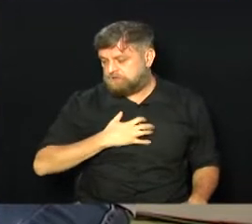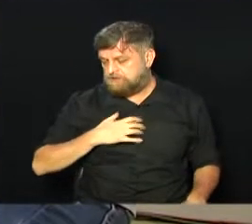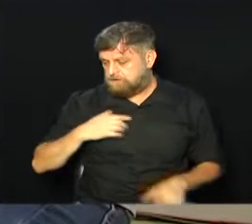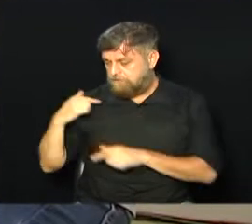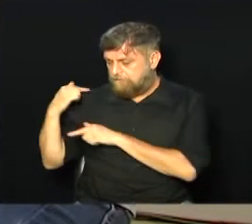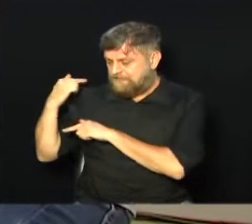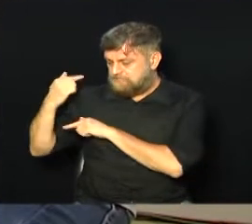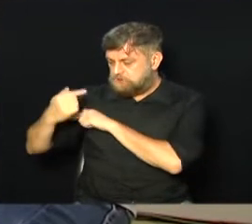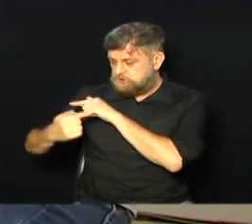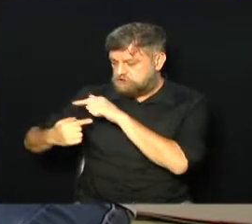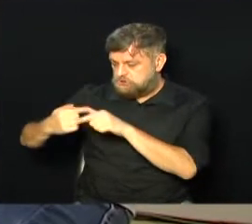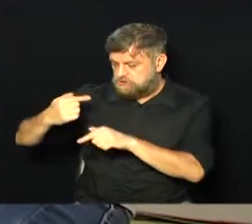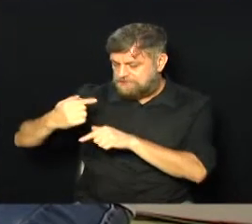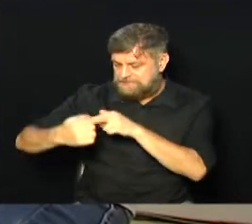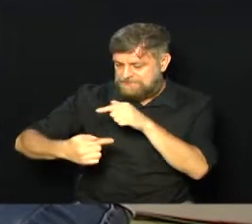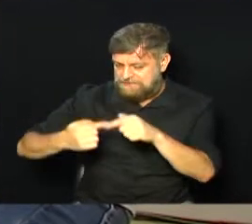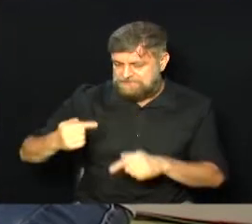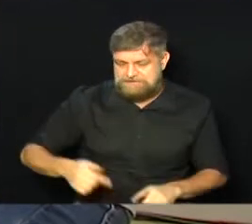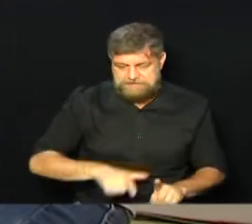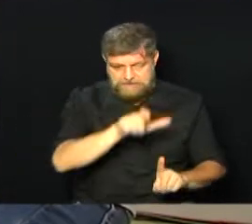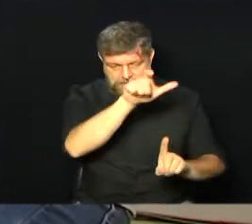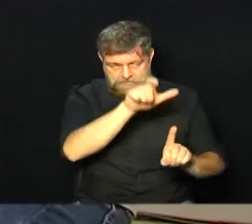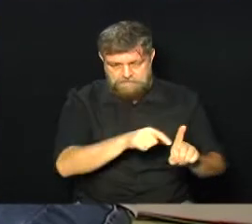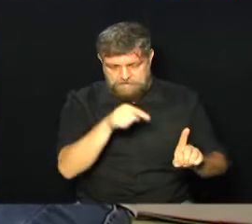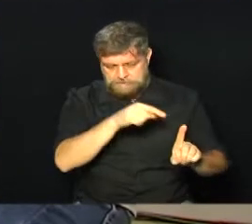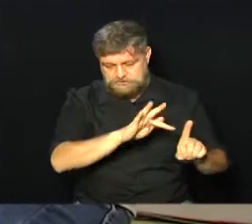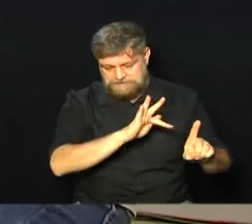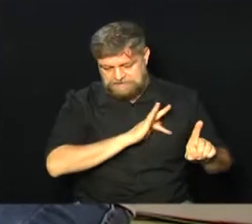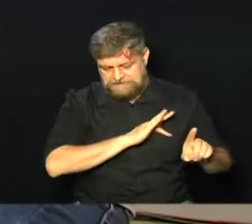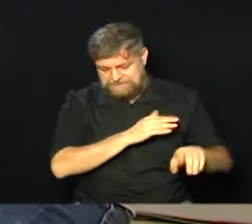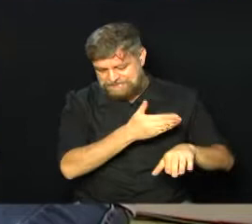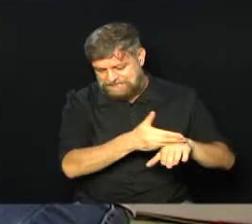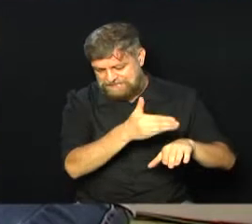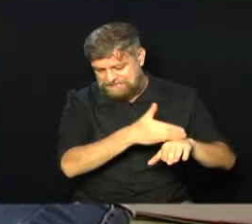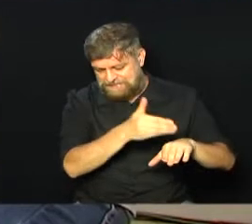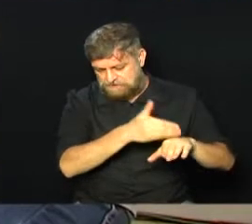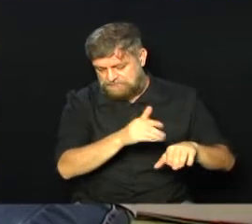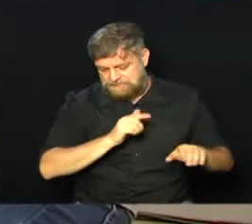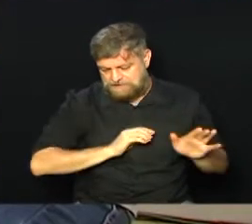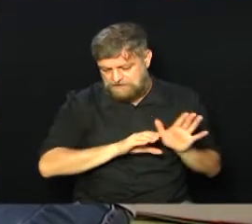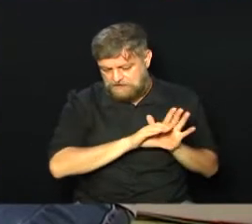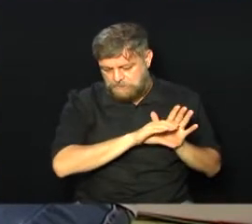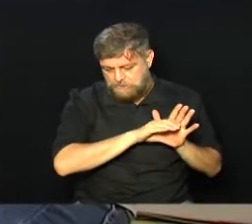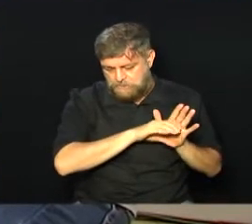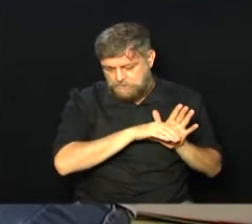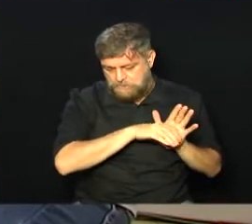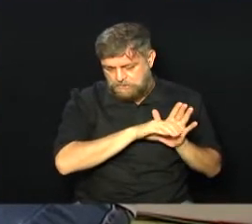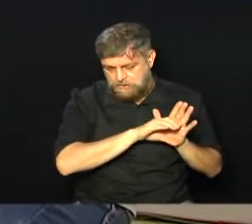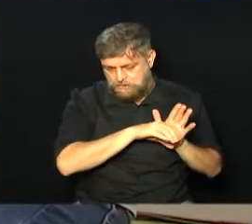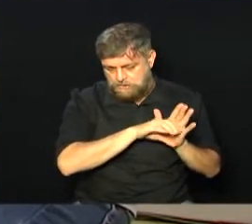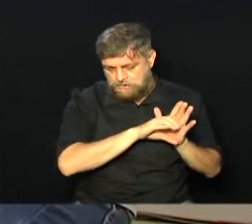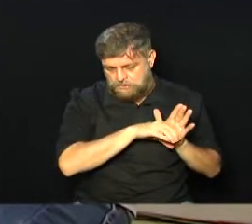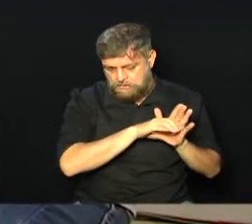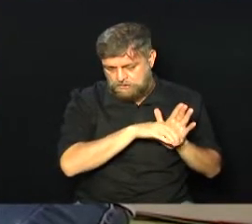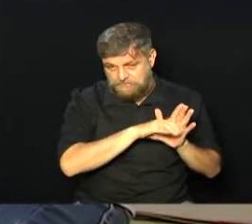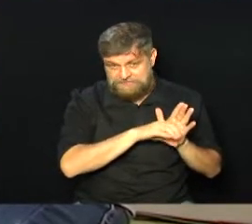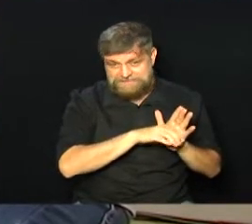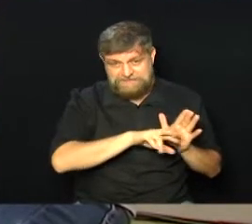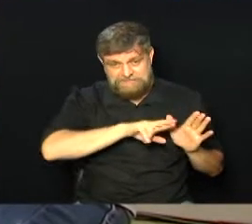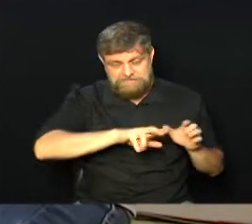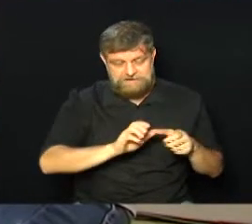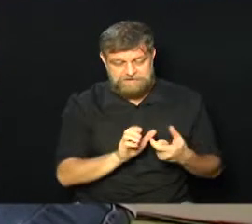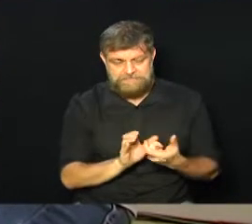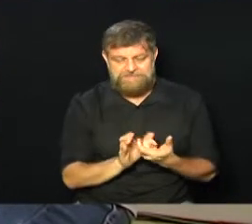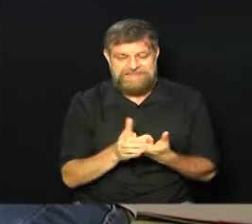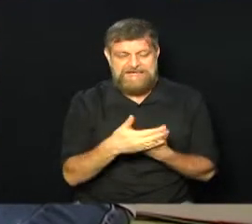de treinadores que são estudiosos, que vieram com um conceito diferente, que vieram com uma terminologia no